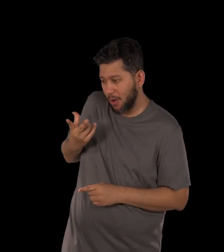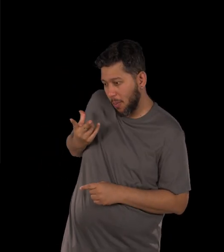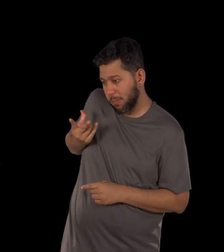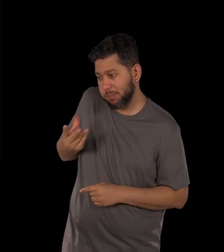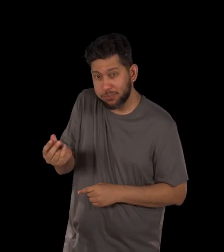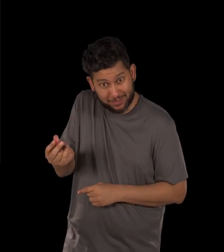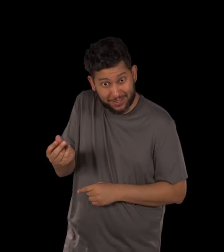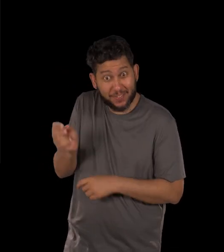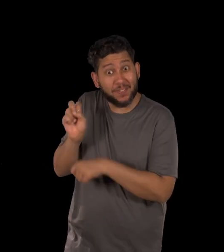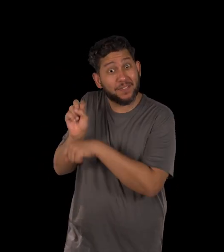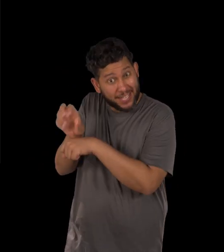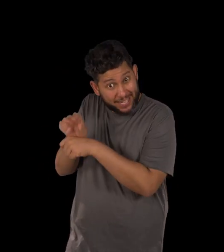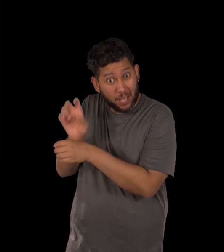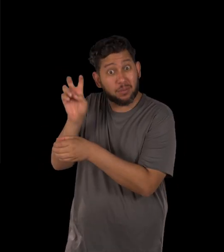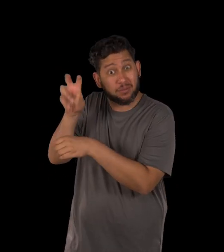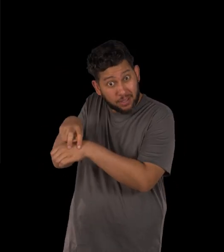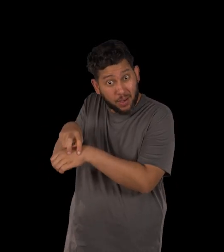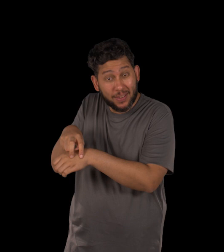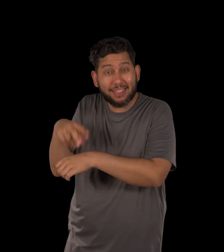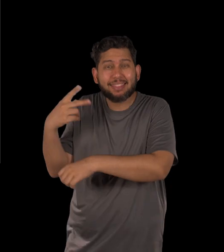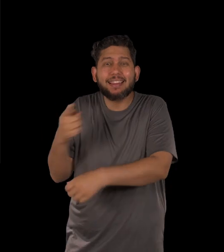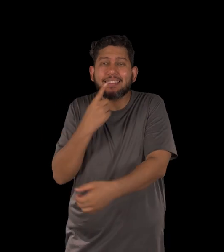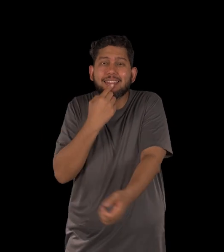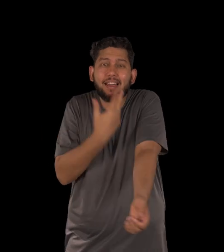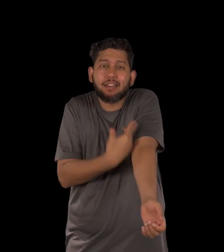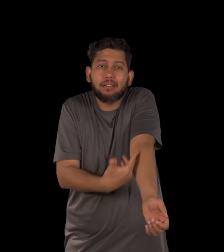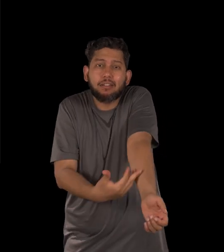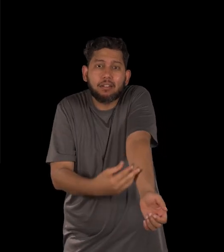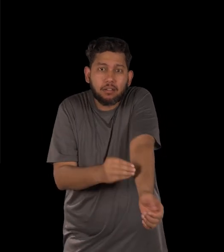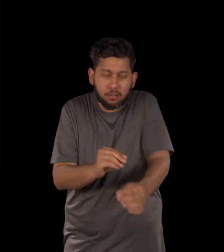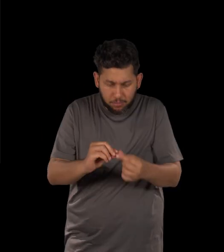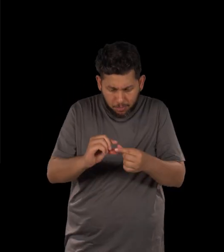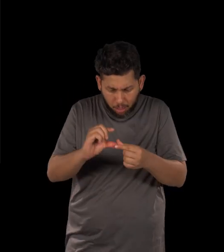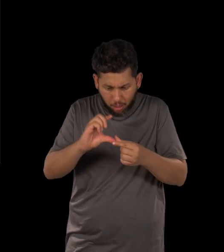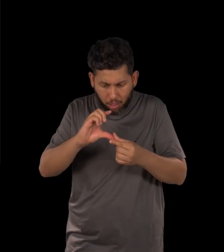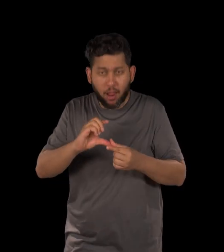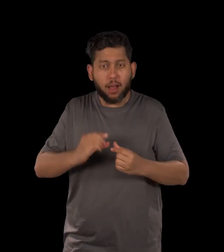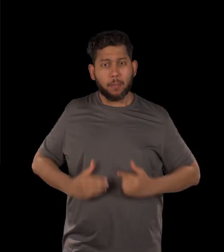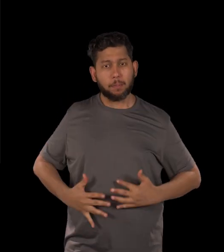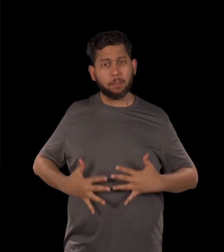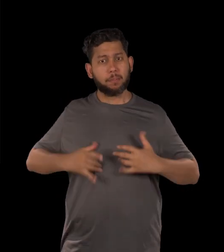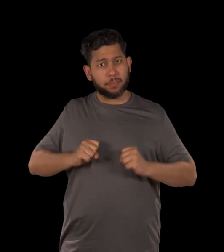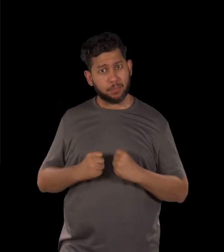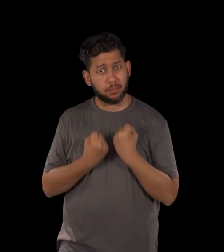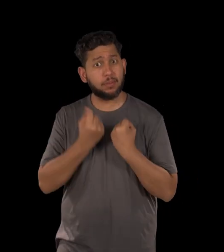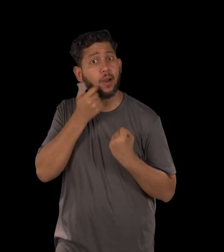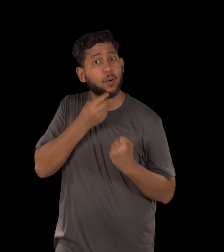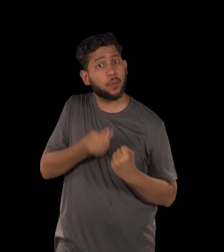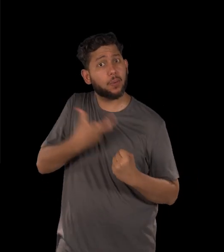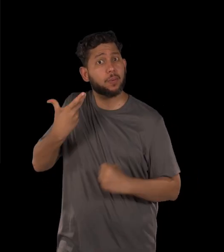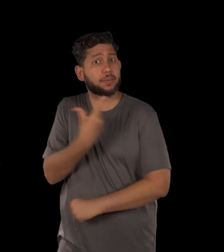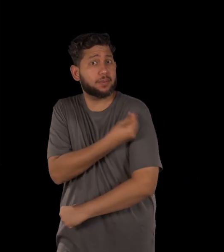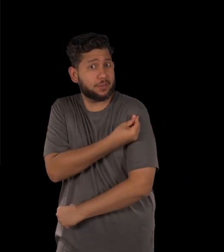de veneno ofídico. Vital Brasil não parou por aí e também desenvolveu soros contra picadas de aranha e